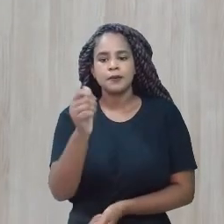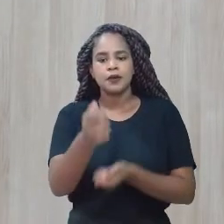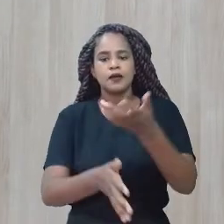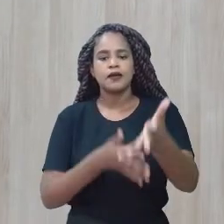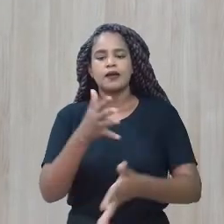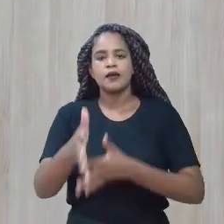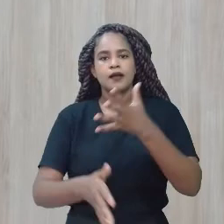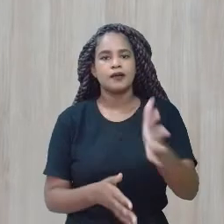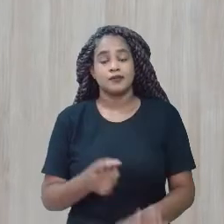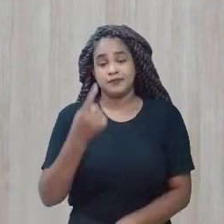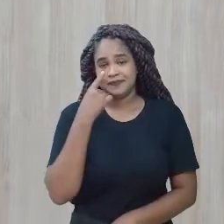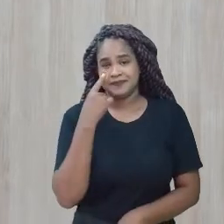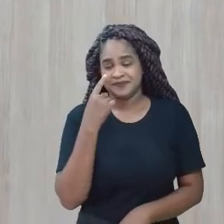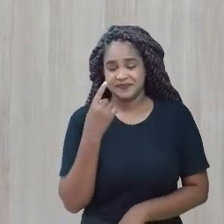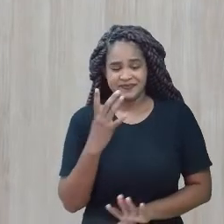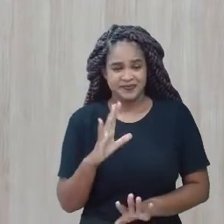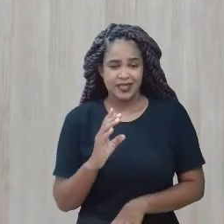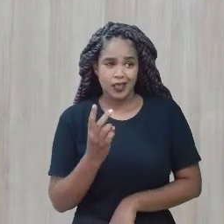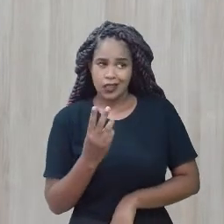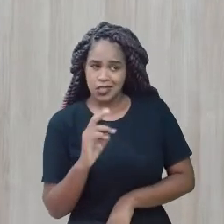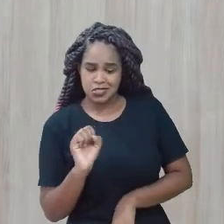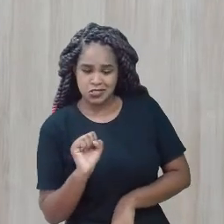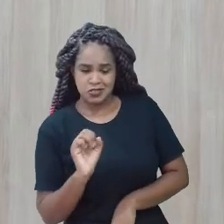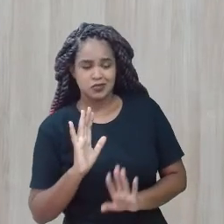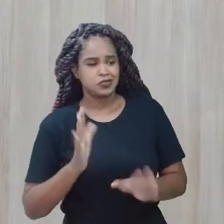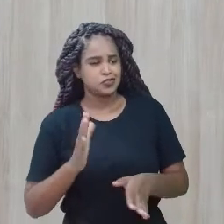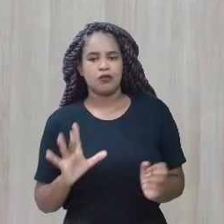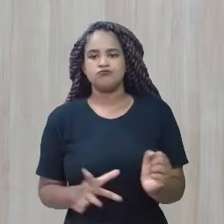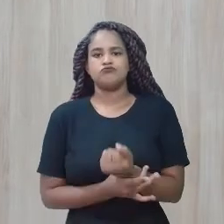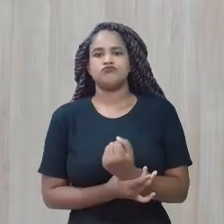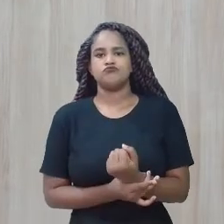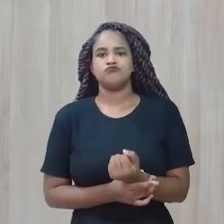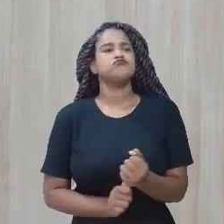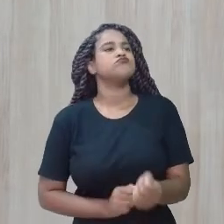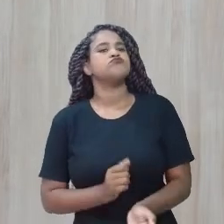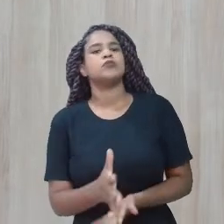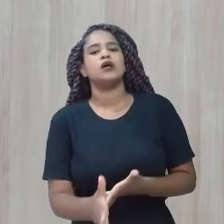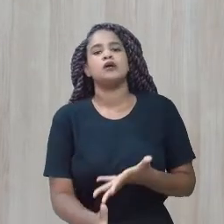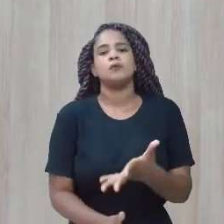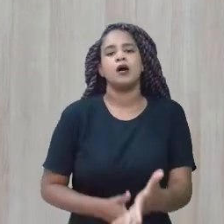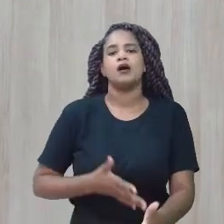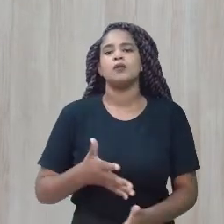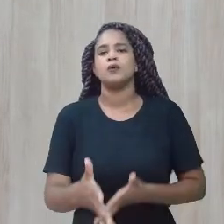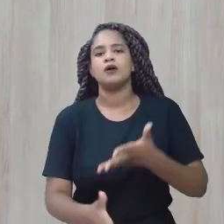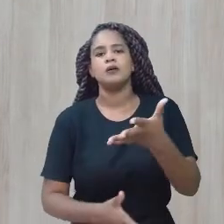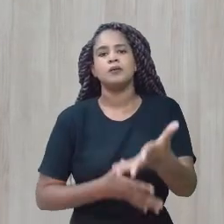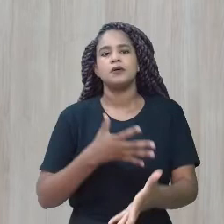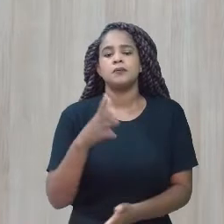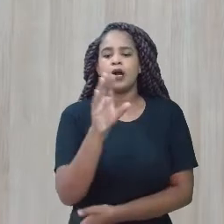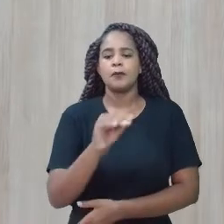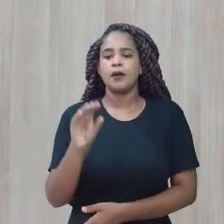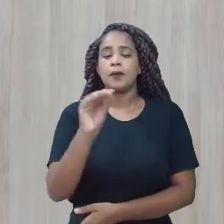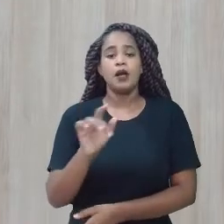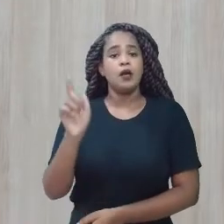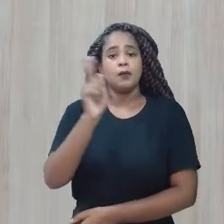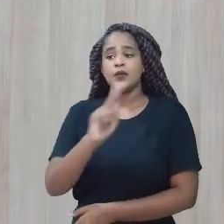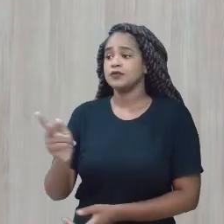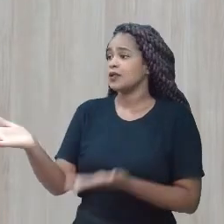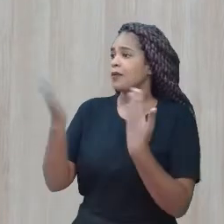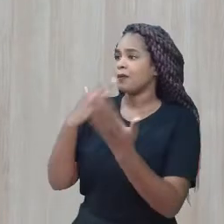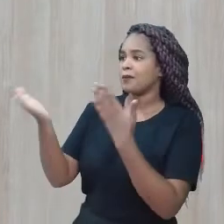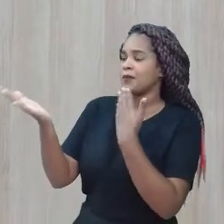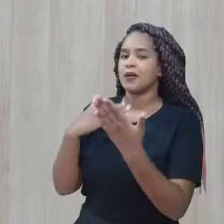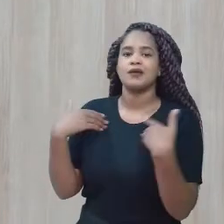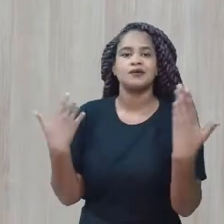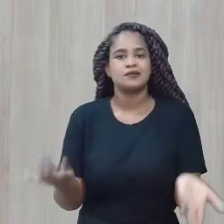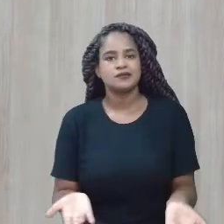3 segundos, eu garanto para vocês que a segurança chega. E aí você fala, a professora interage com você,